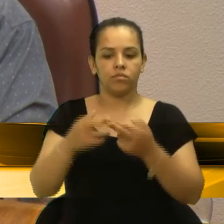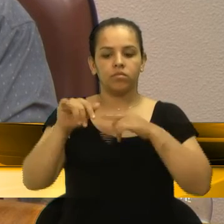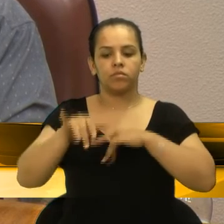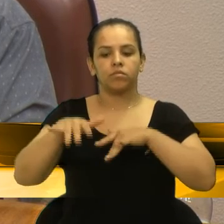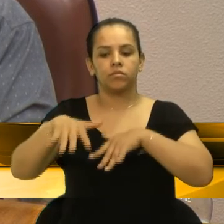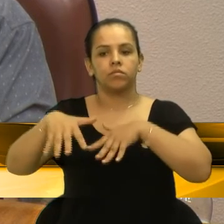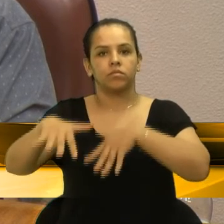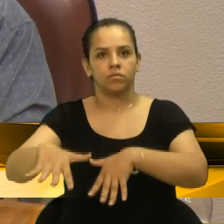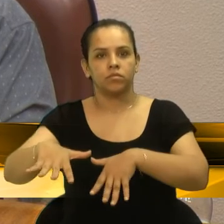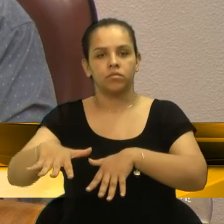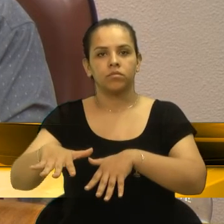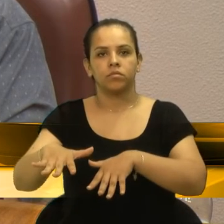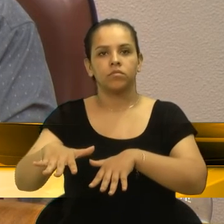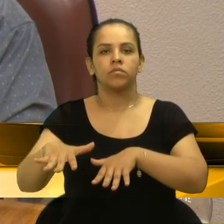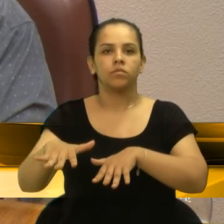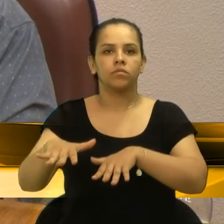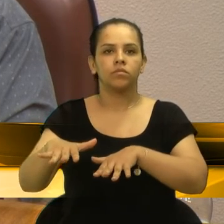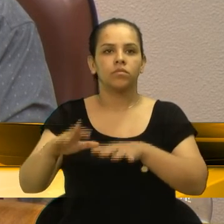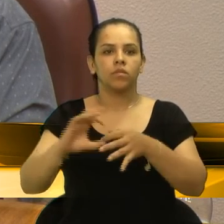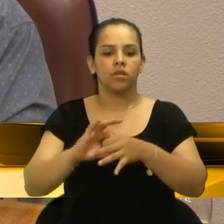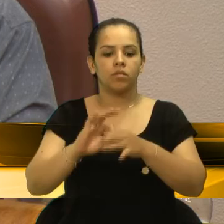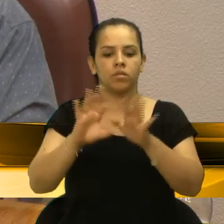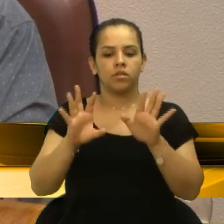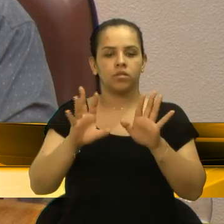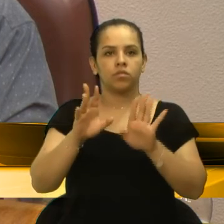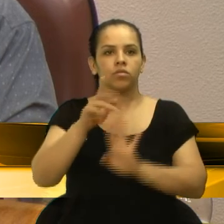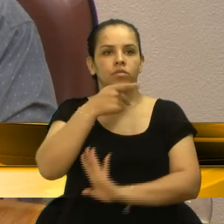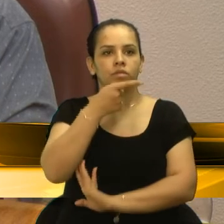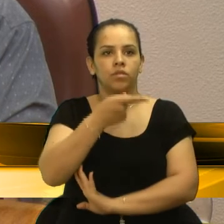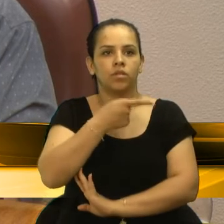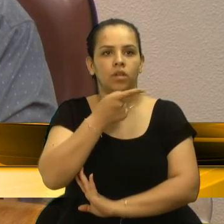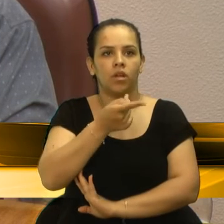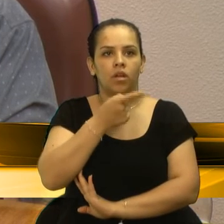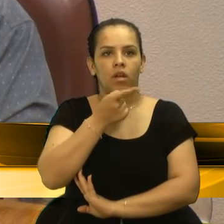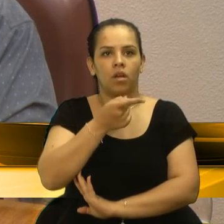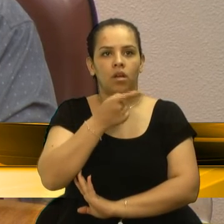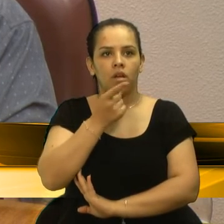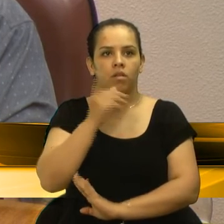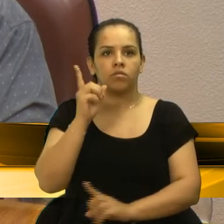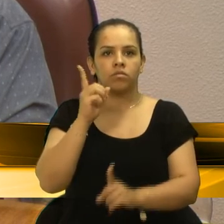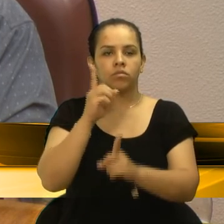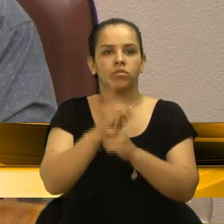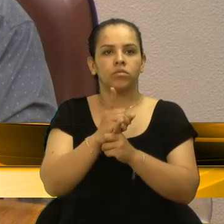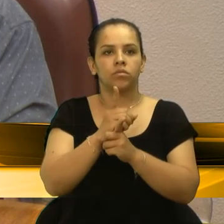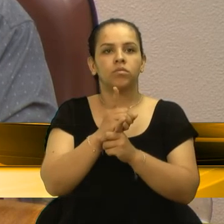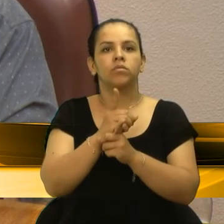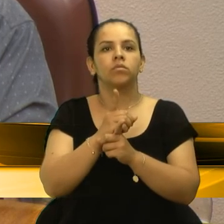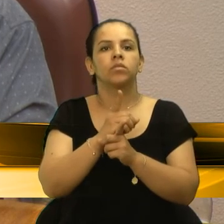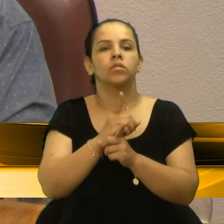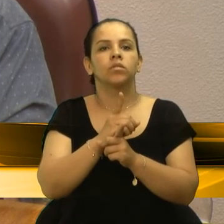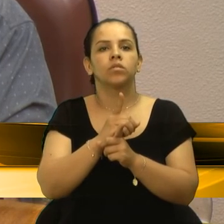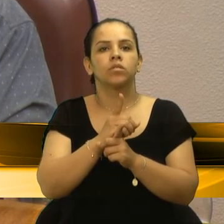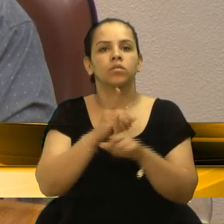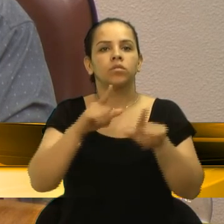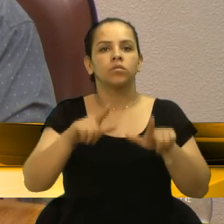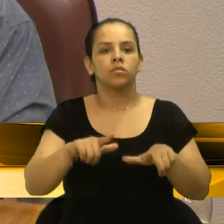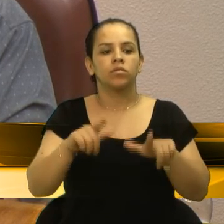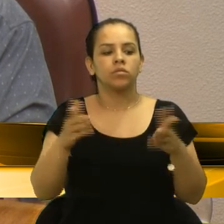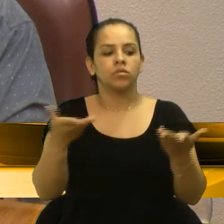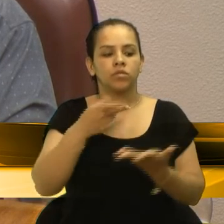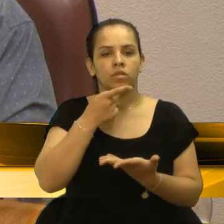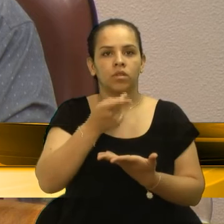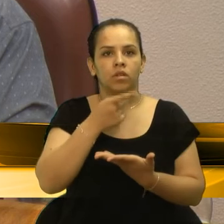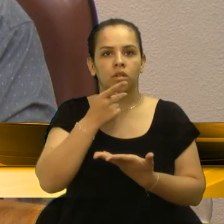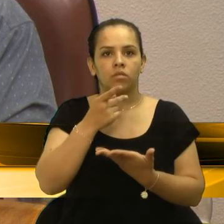manifestação intimamente relacionadas à liberdade de expressão encontram abrigo constitucional no já citado artigo